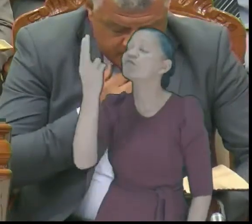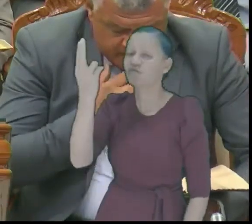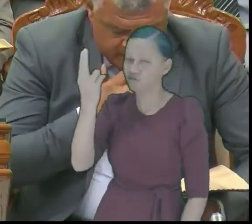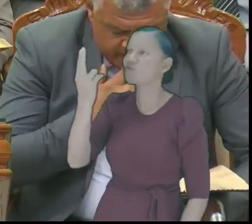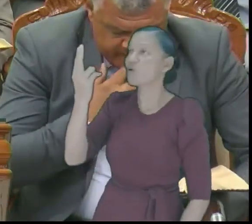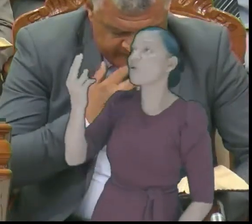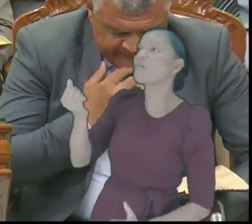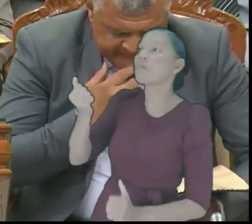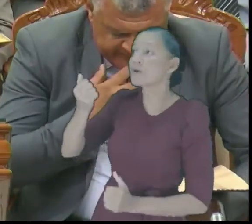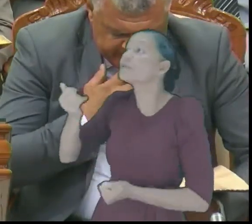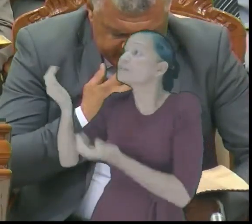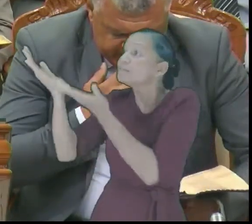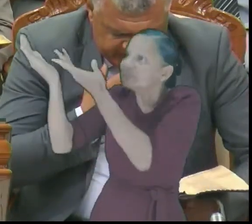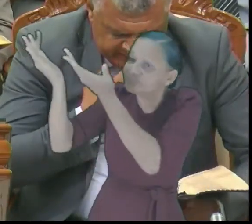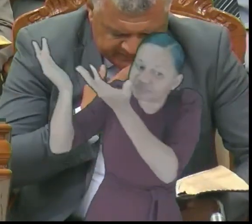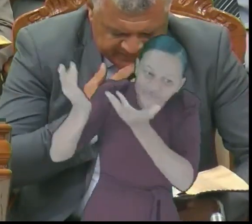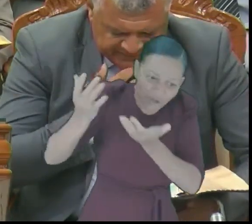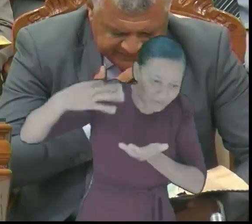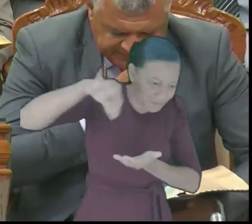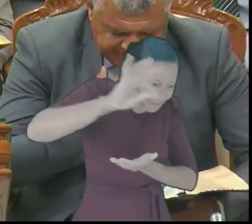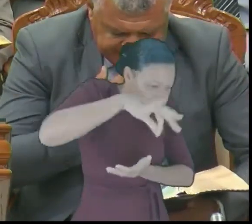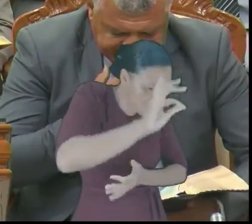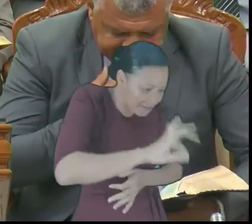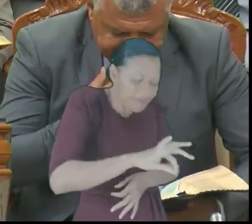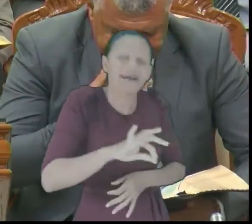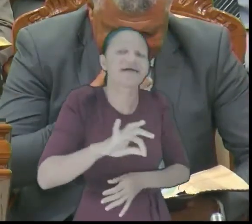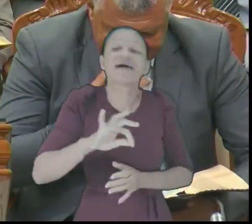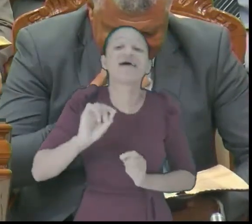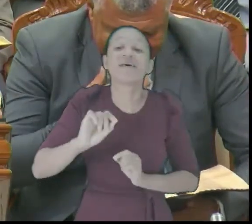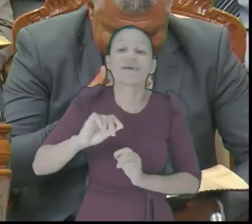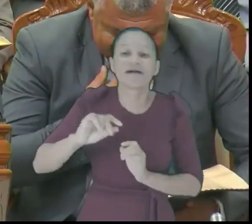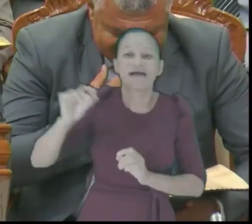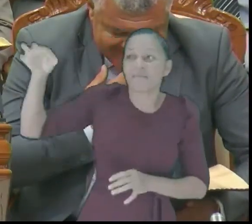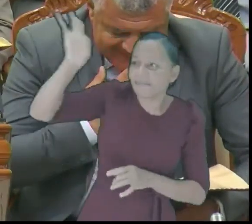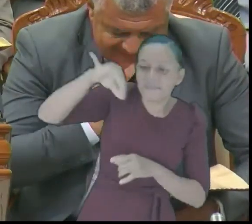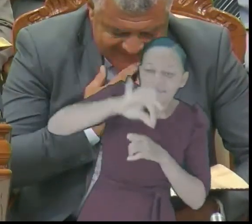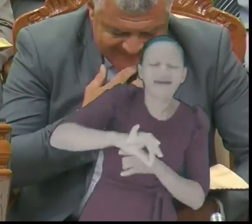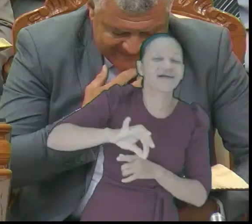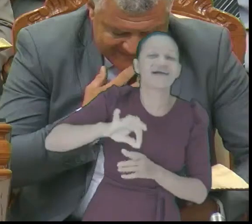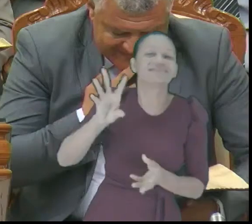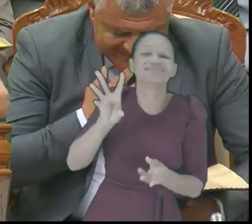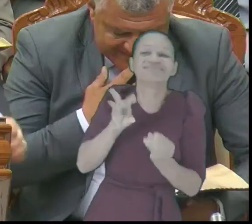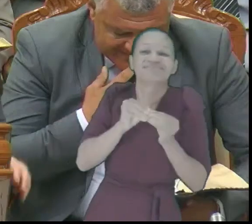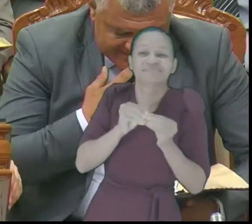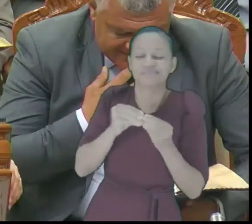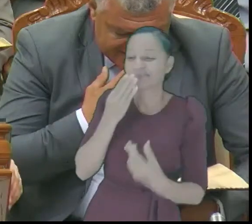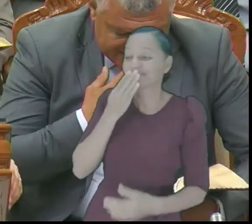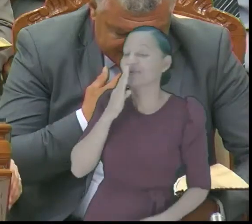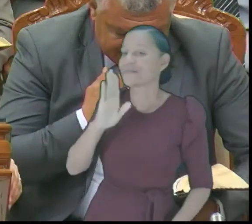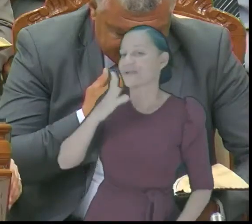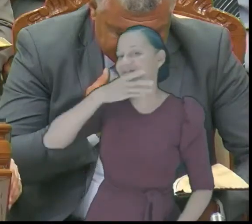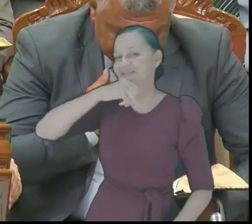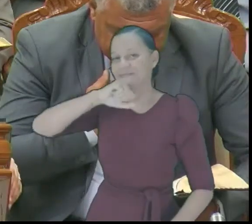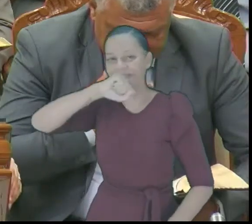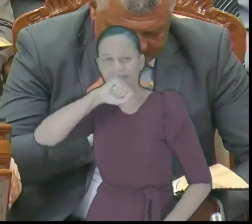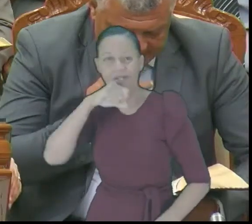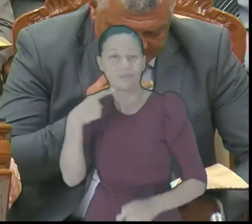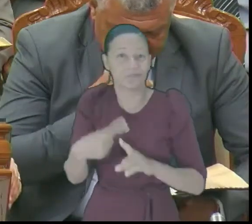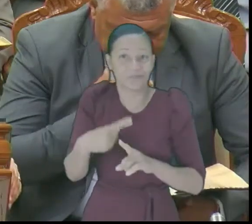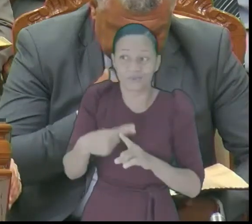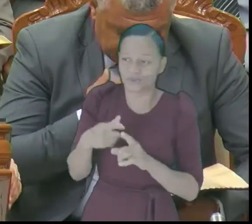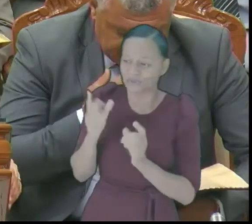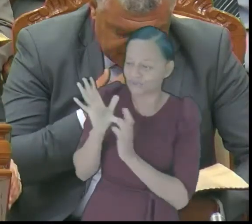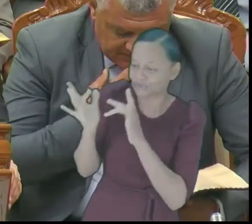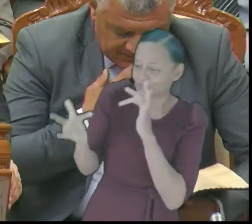chamou o batismo no Espírito Santo de promessa do Pai. Promessa do Pai. Por que Jesus